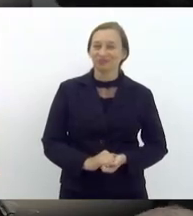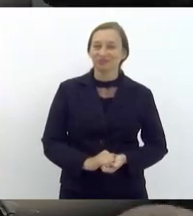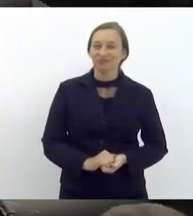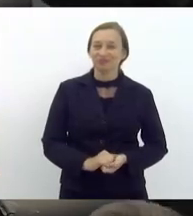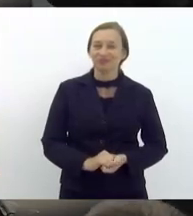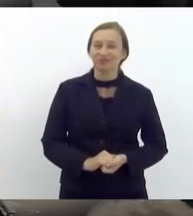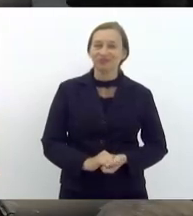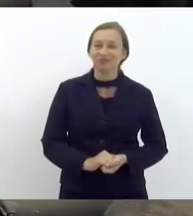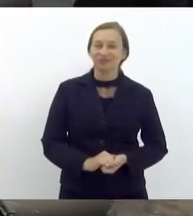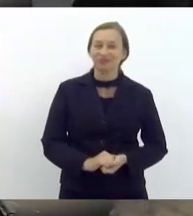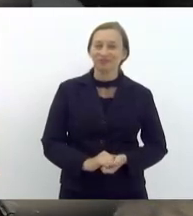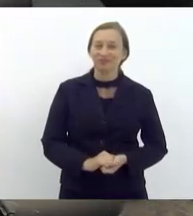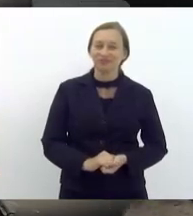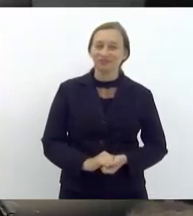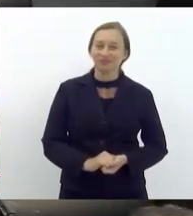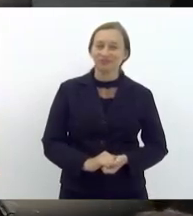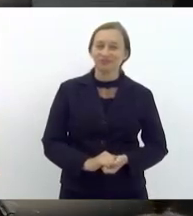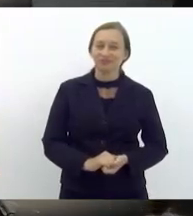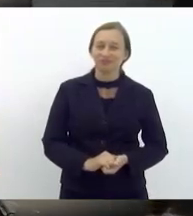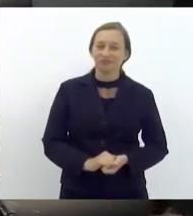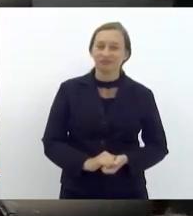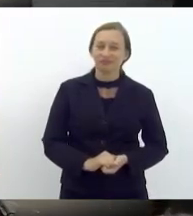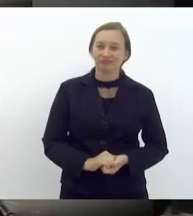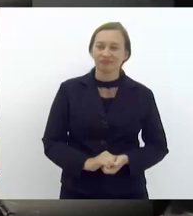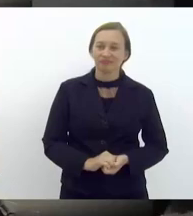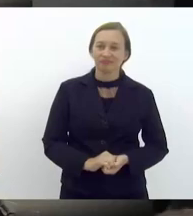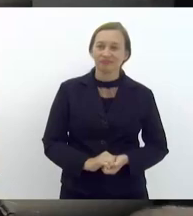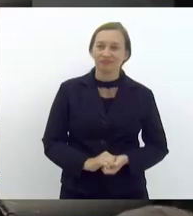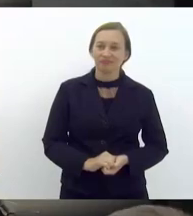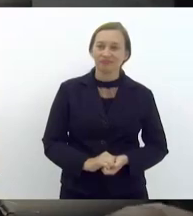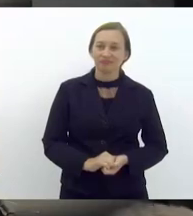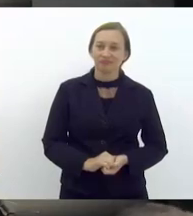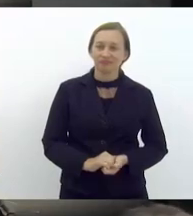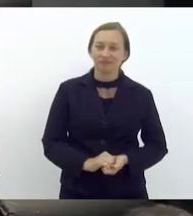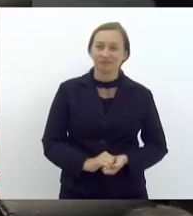ajustado então deputada já constituído